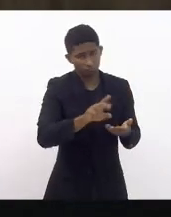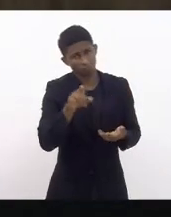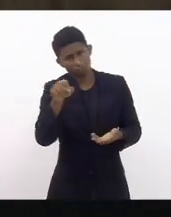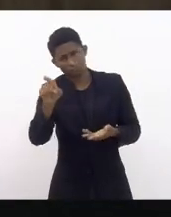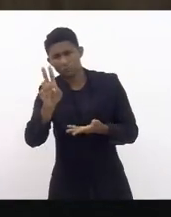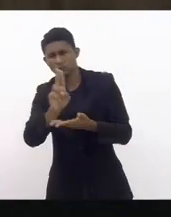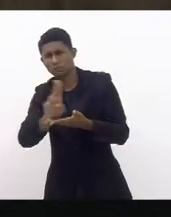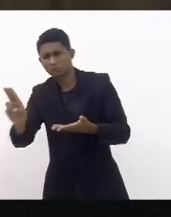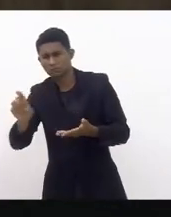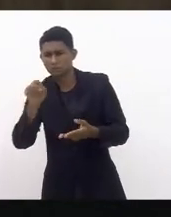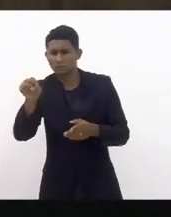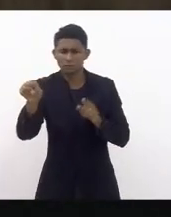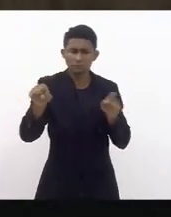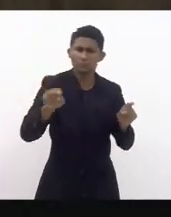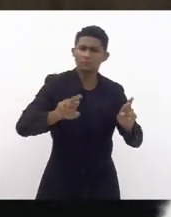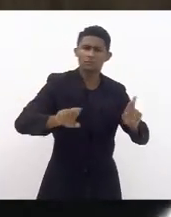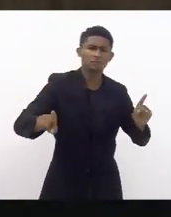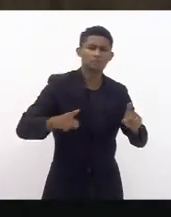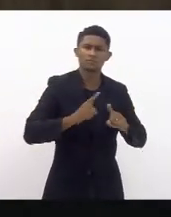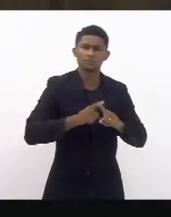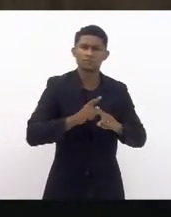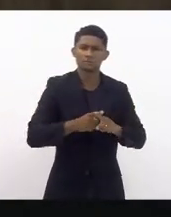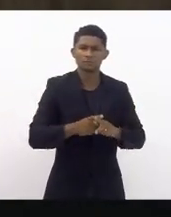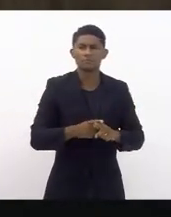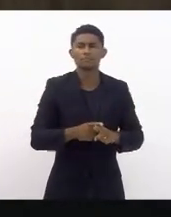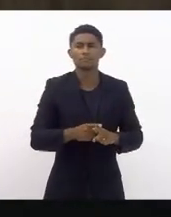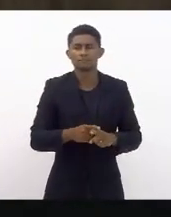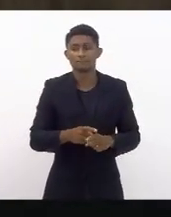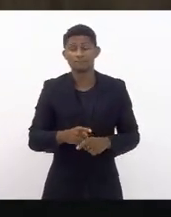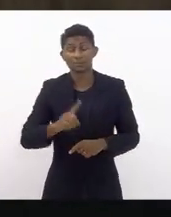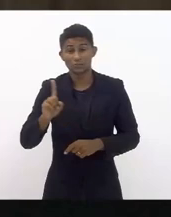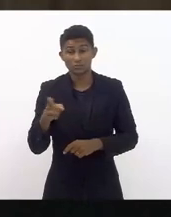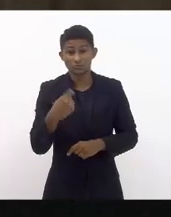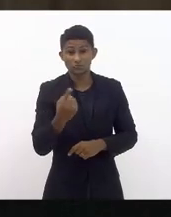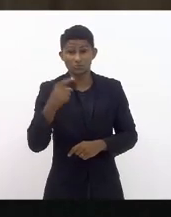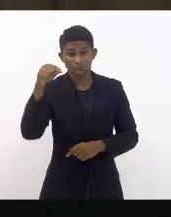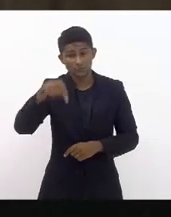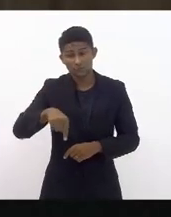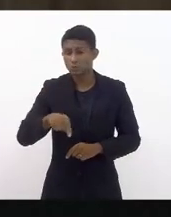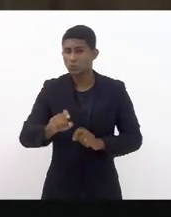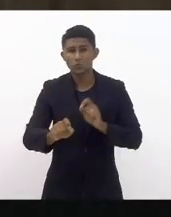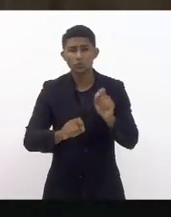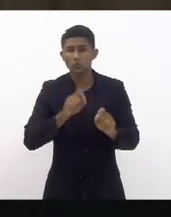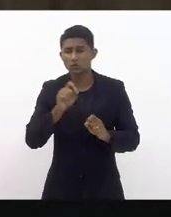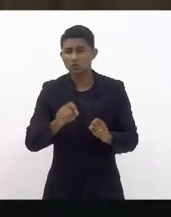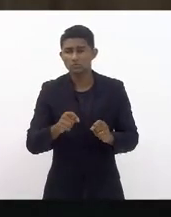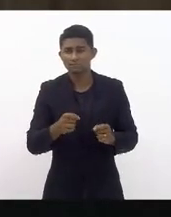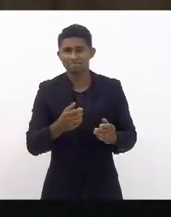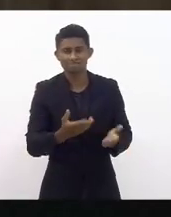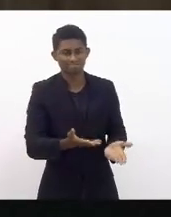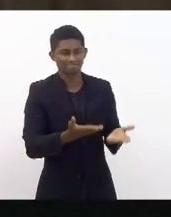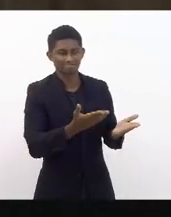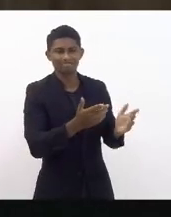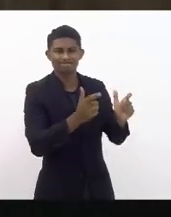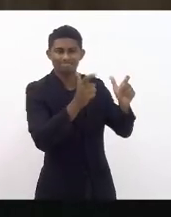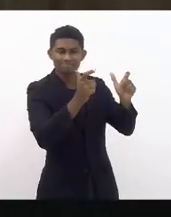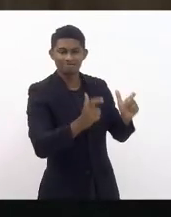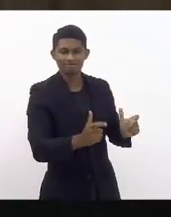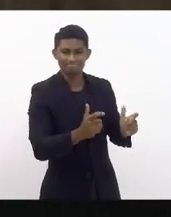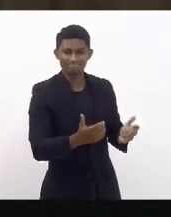universidade. Nós estamos aqui consolidando um espaço que não